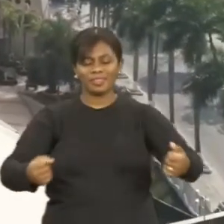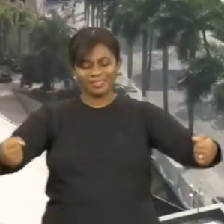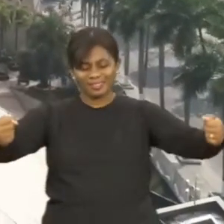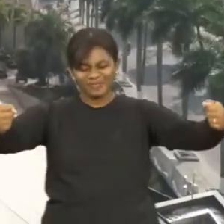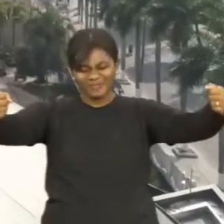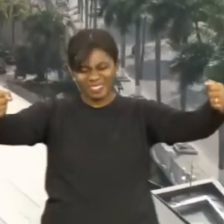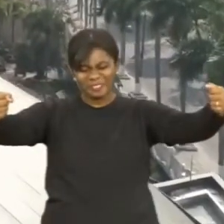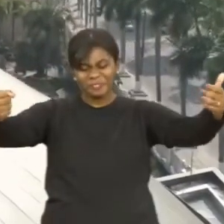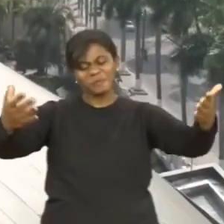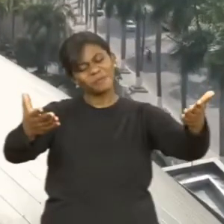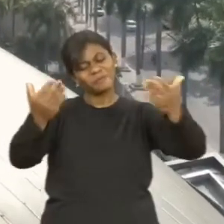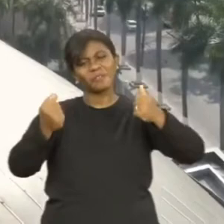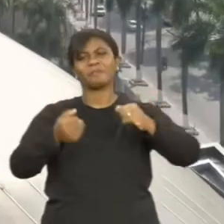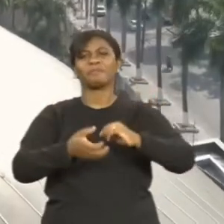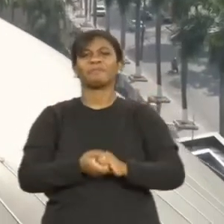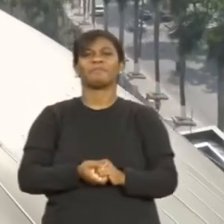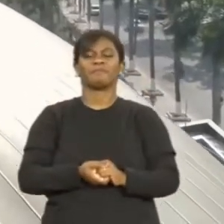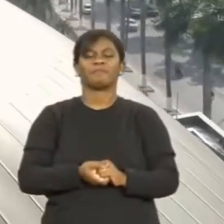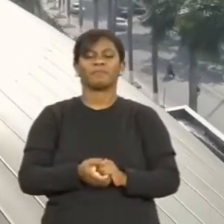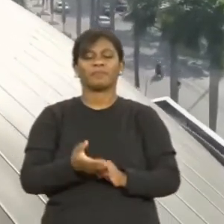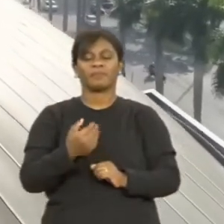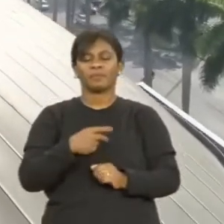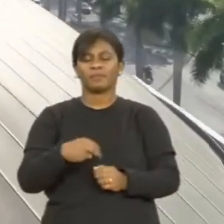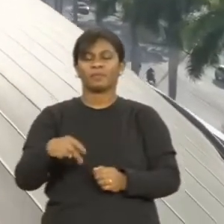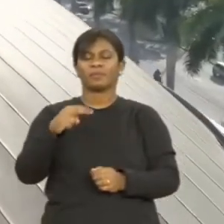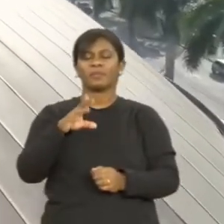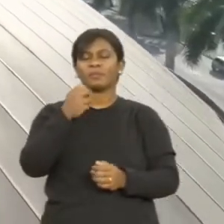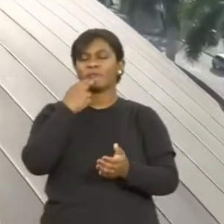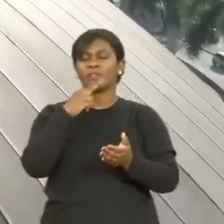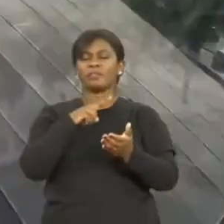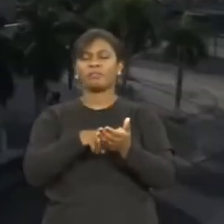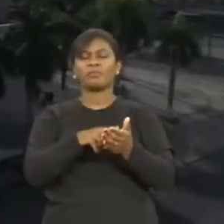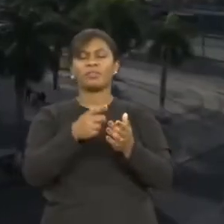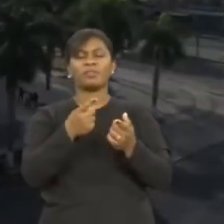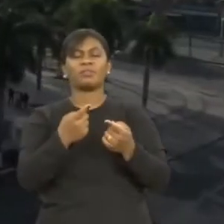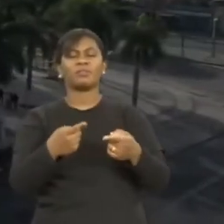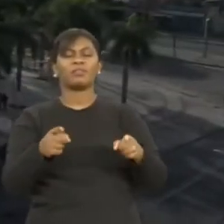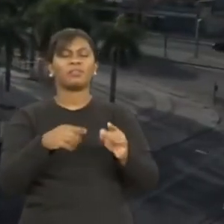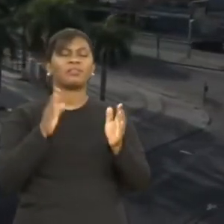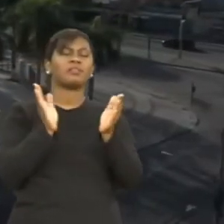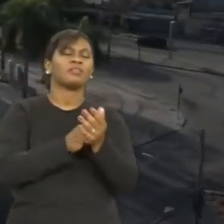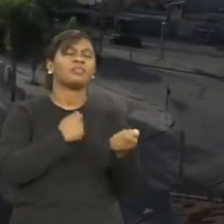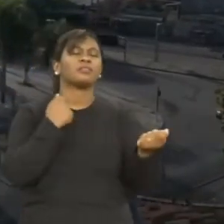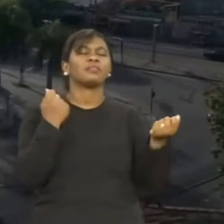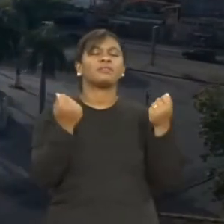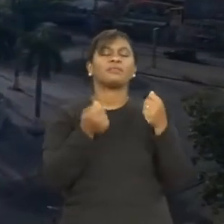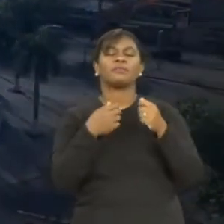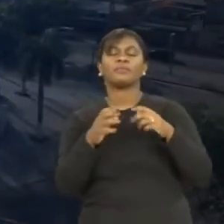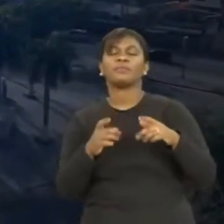Suba, pegue seu envelope, cantando: tu que estás assentado no trono, aleluia. Tu